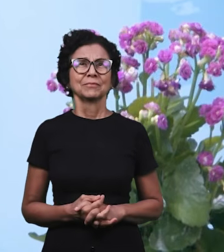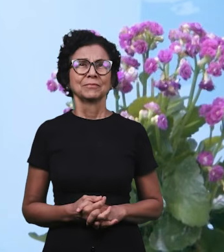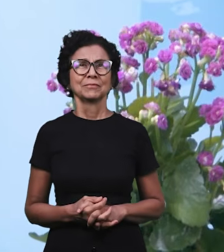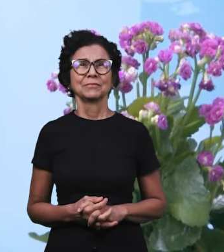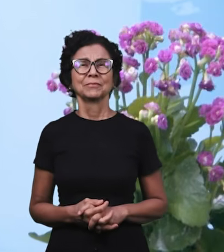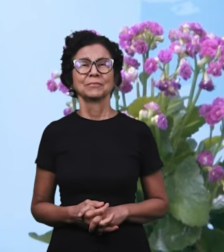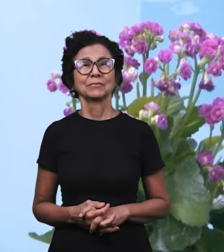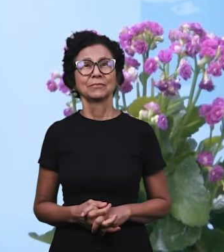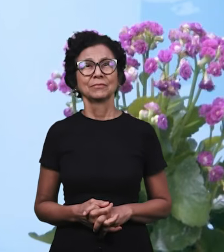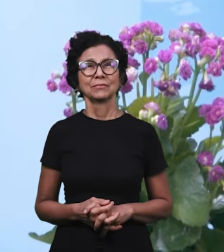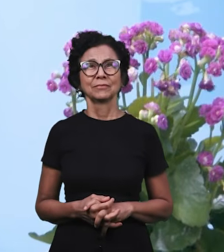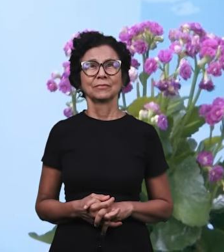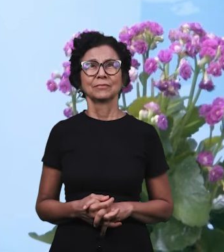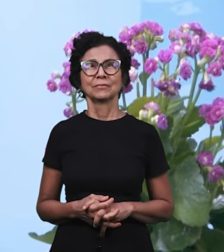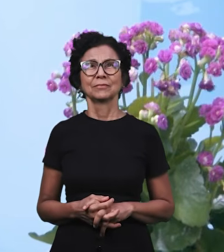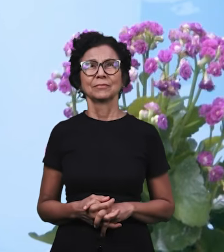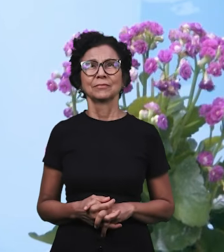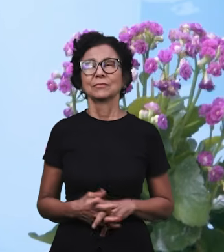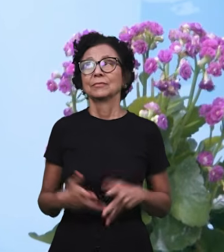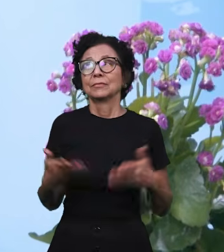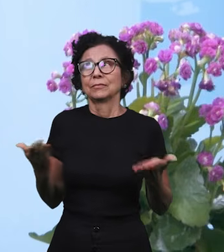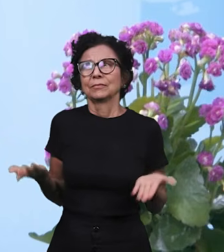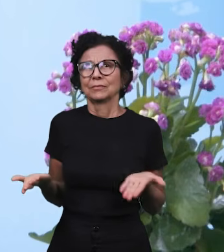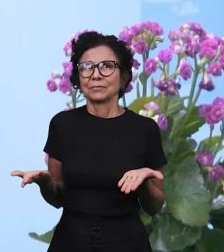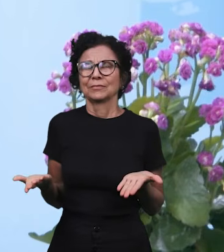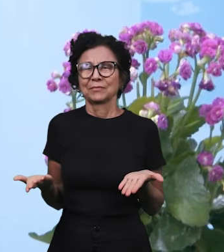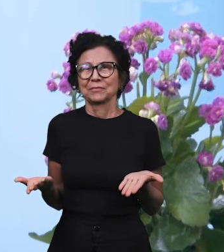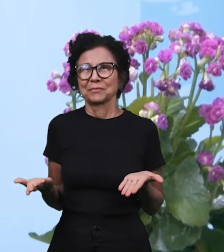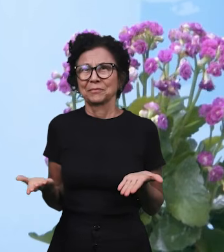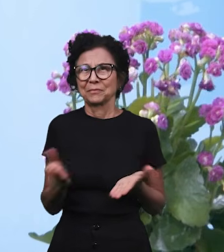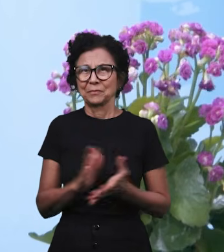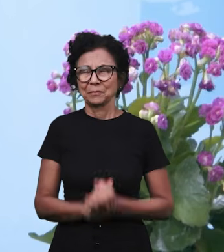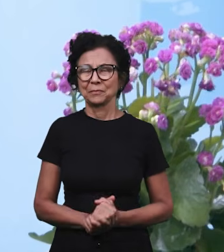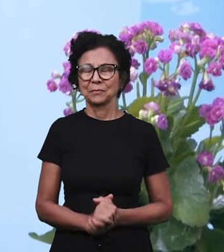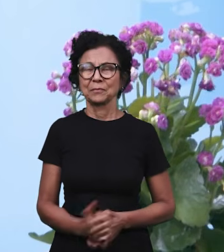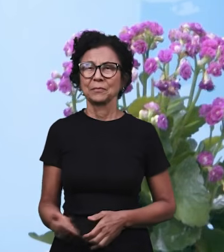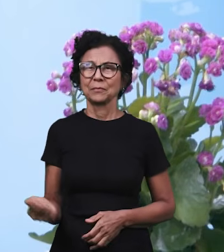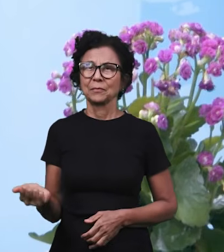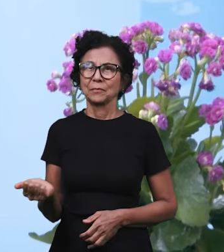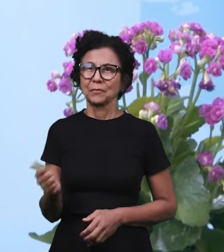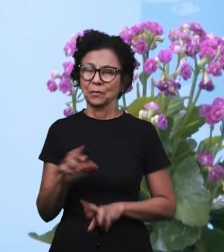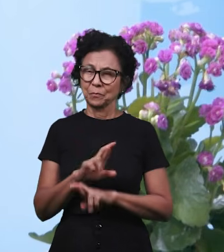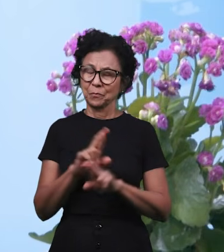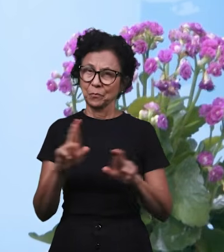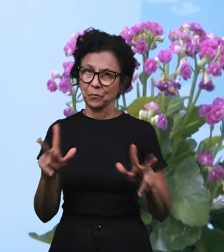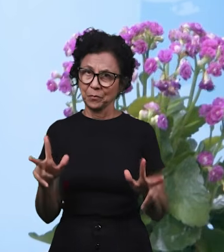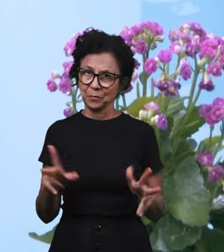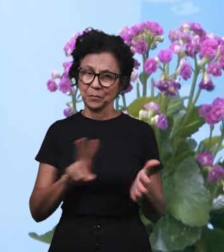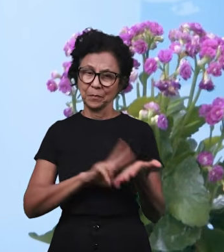eu viver, você morrer. Agora, ó o novo texto.